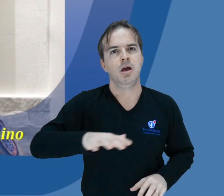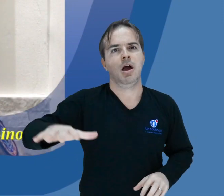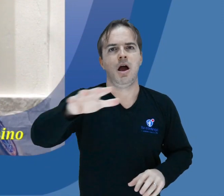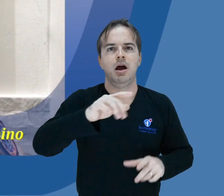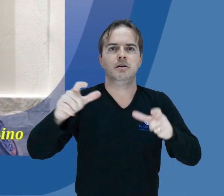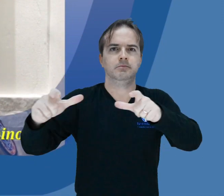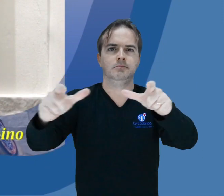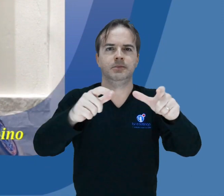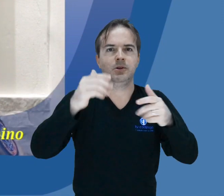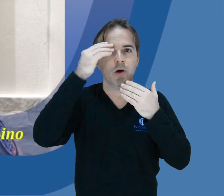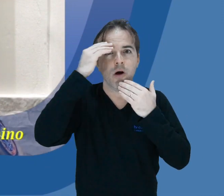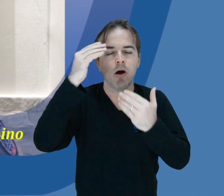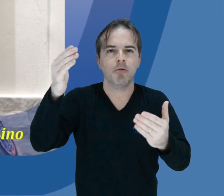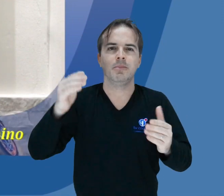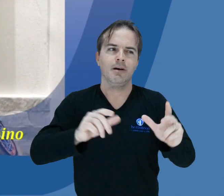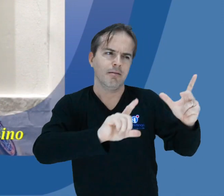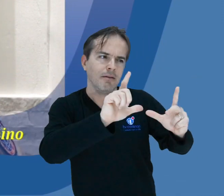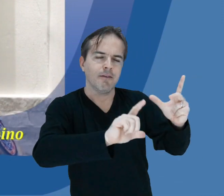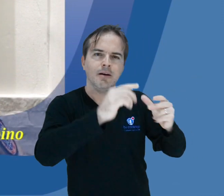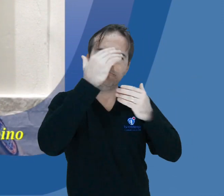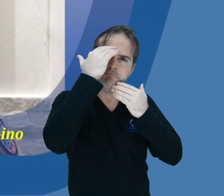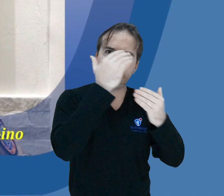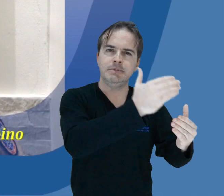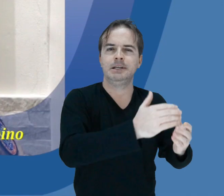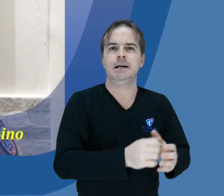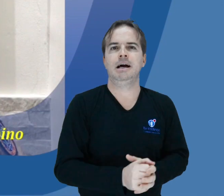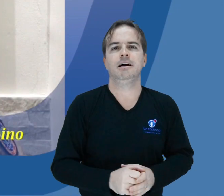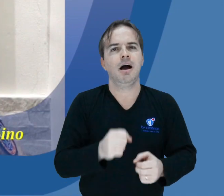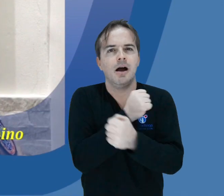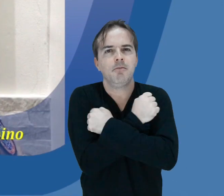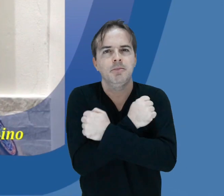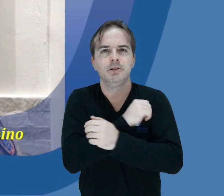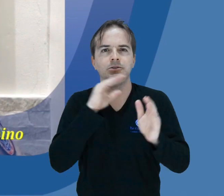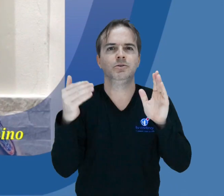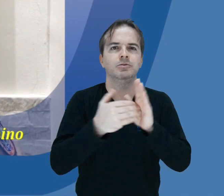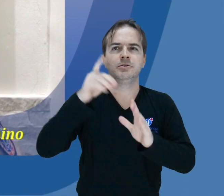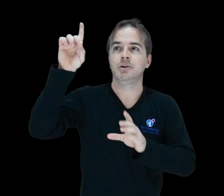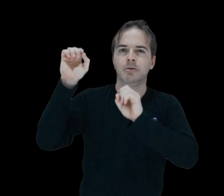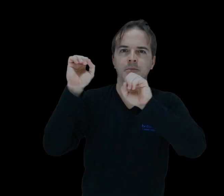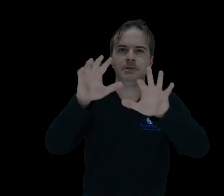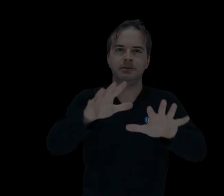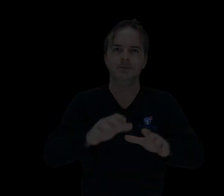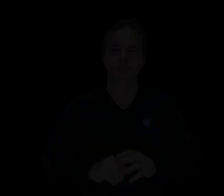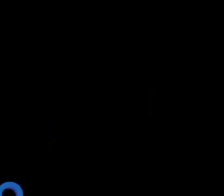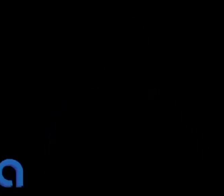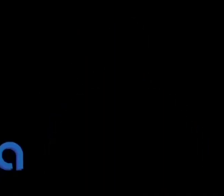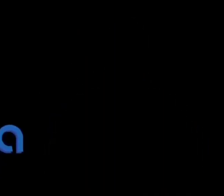Muito obrigado à TV Caatinga. Um abraço a todos. Deus abençoe.